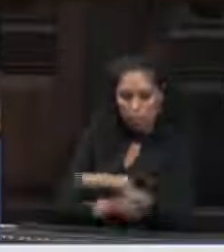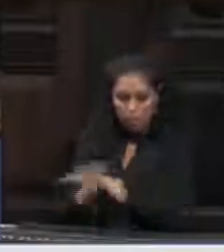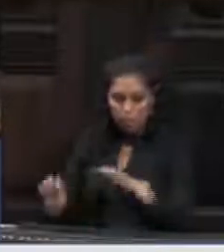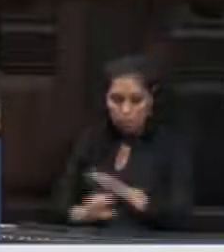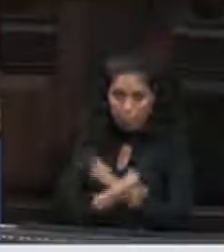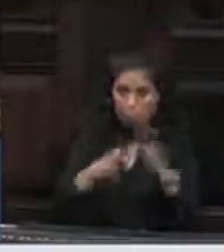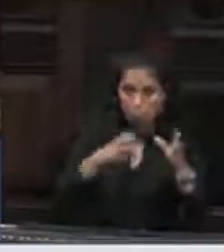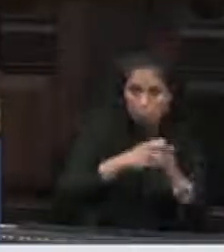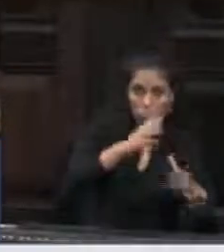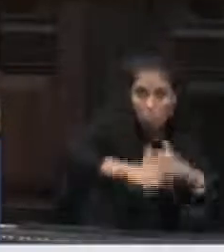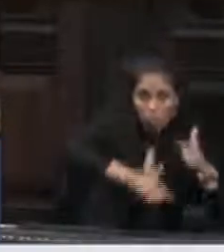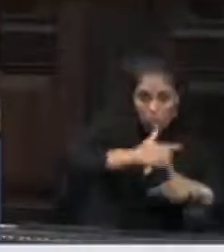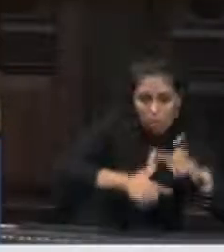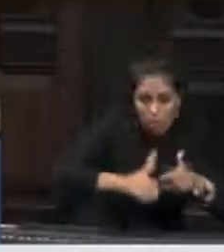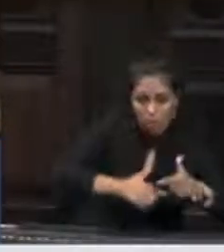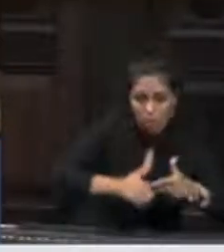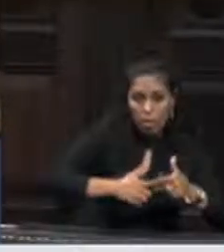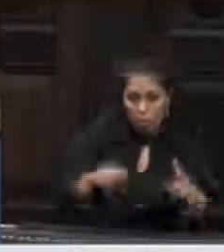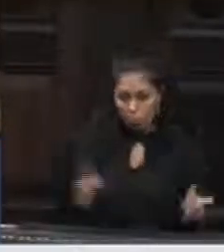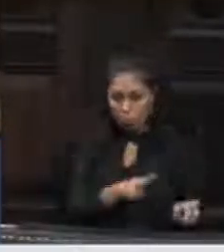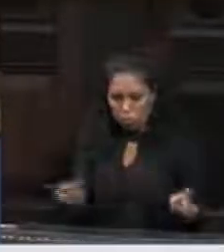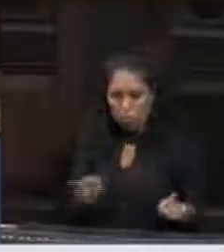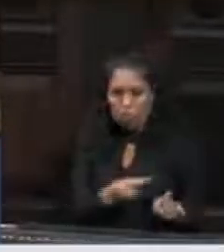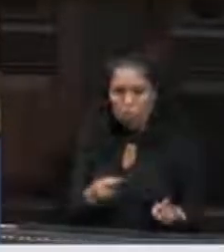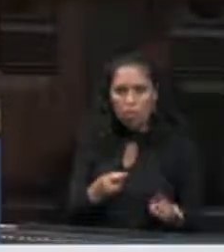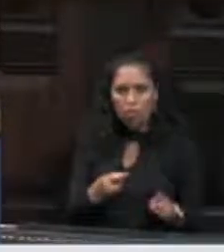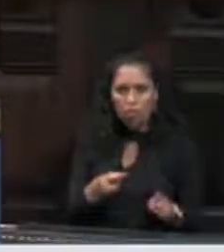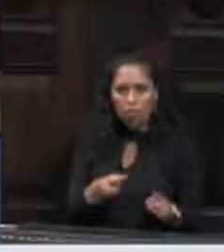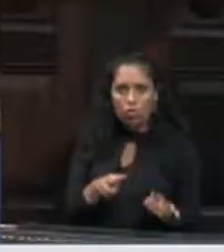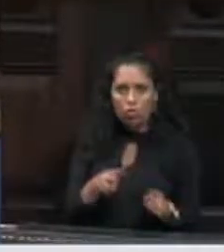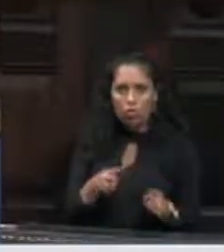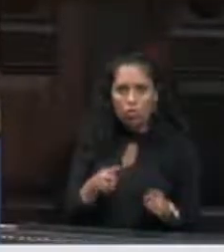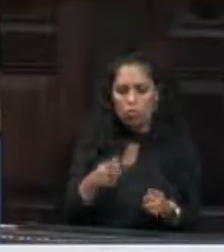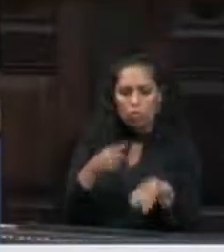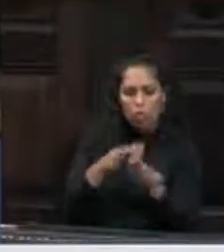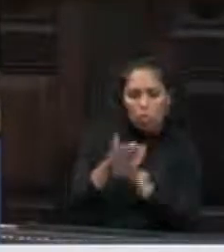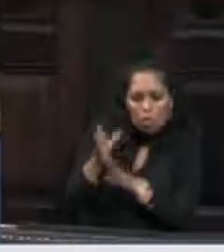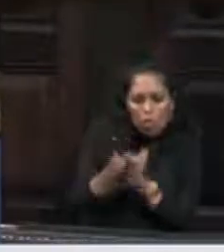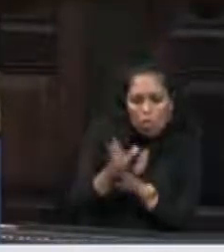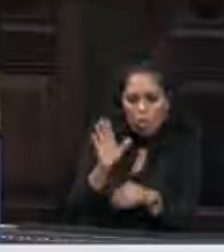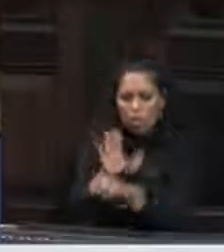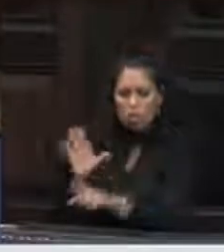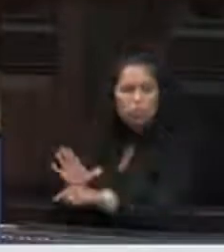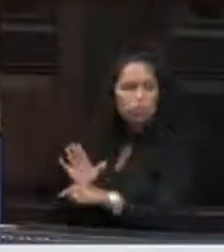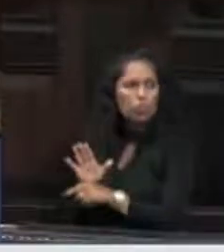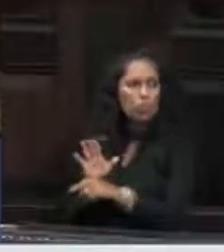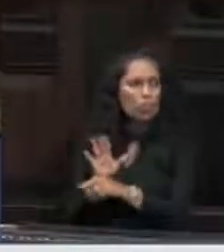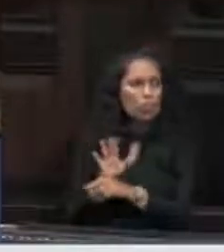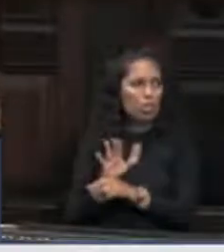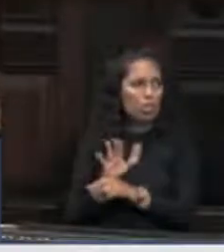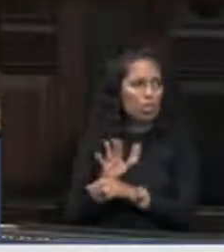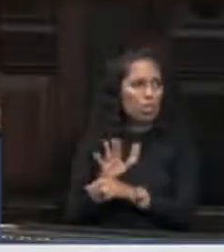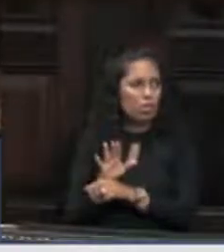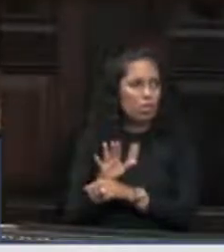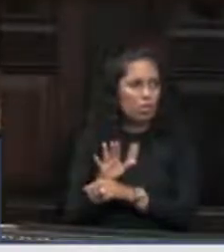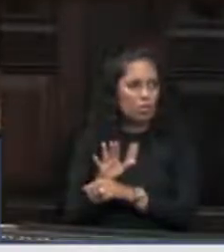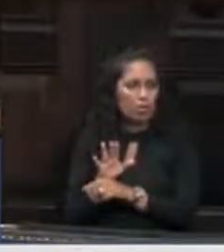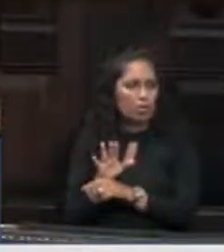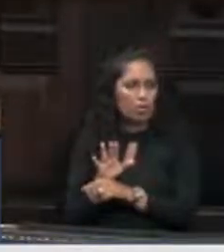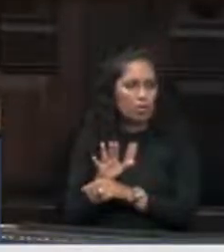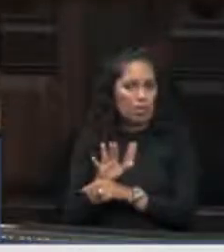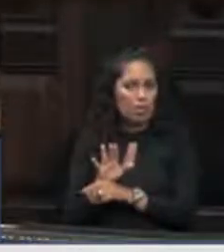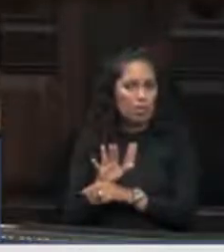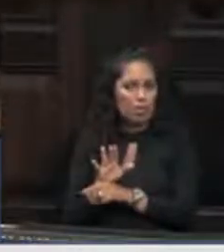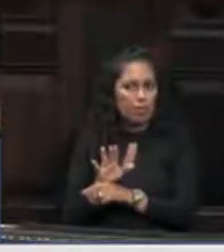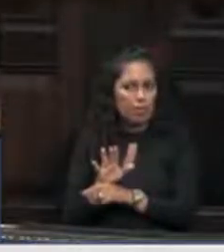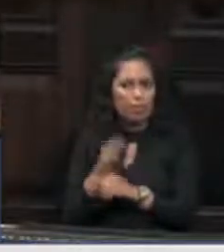que coloquem em diálogo, pelo menos, as propostas de parte a parte. Ele poderia, por exemplo, estabelecer uma média,